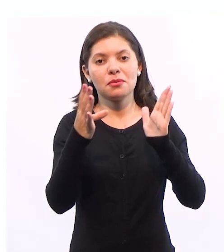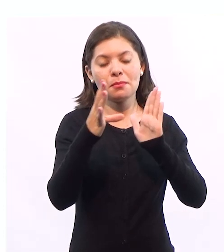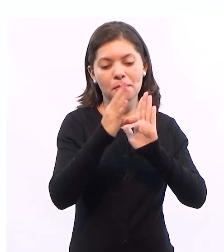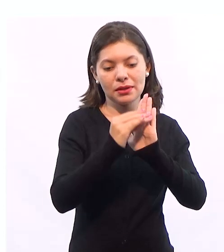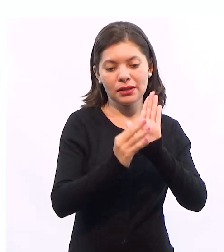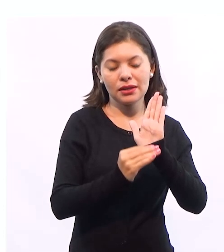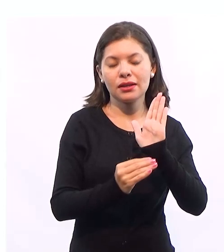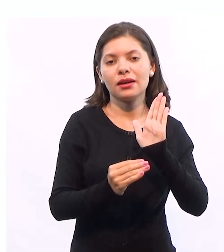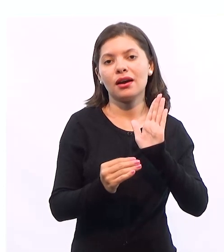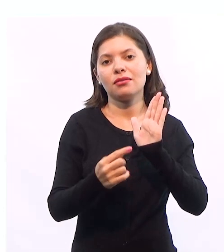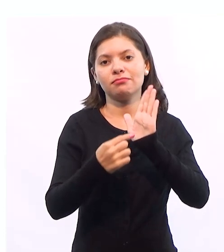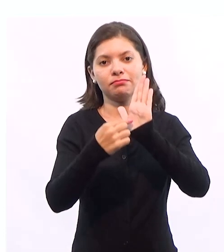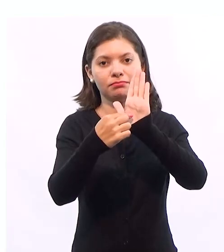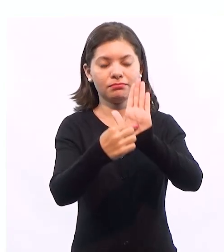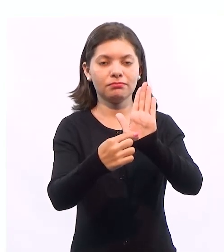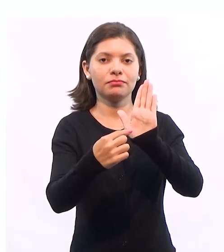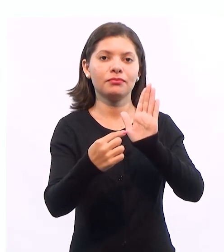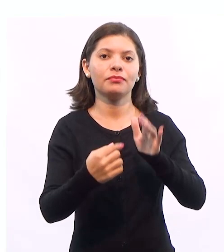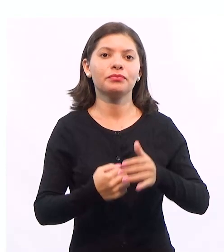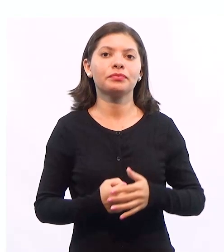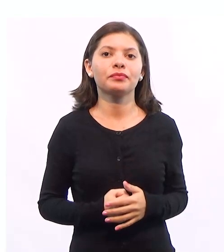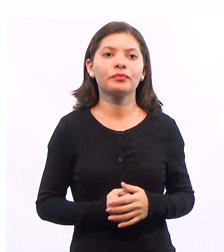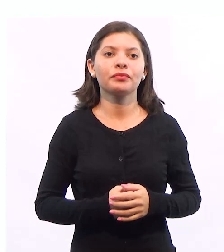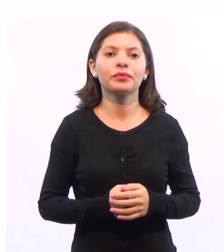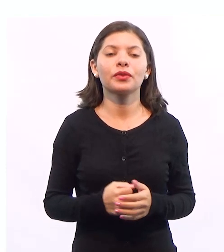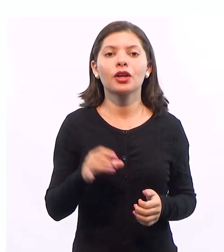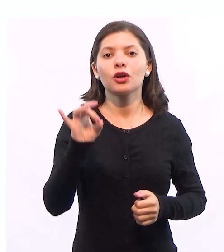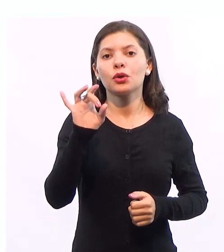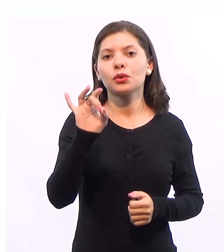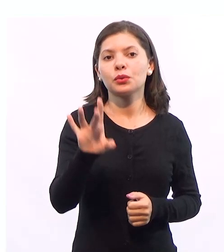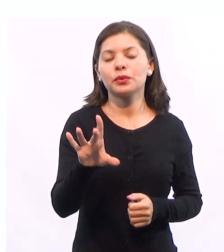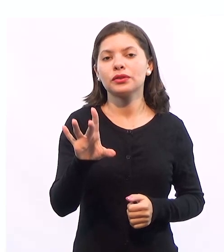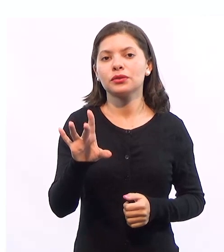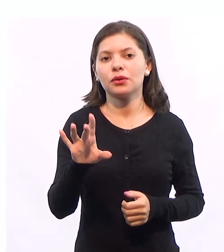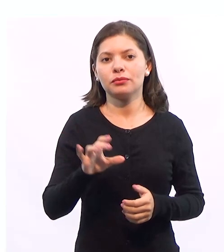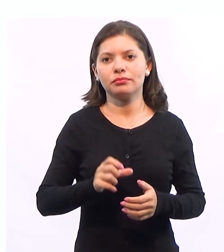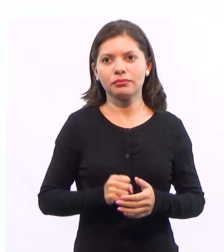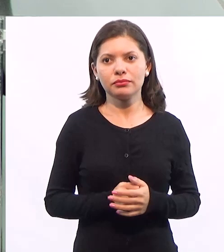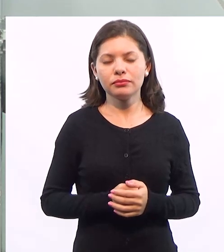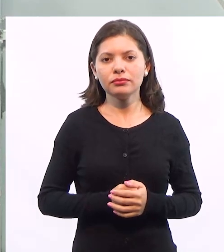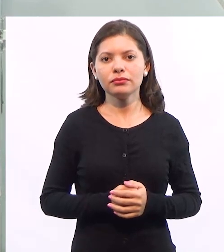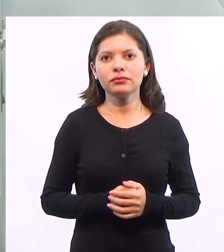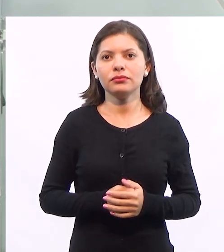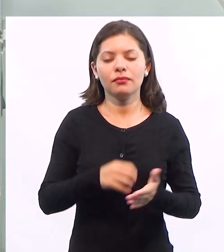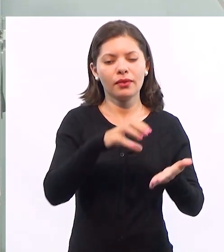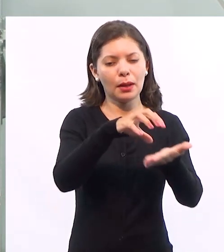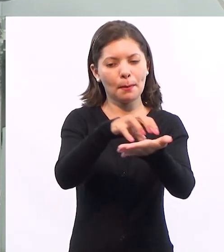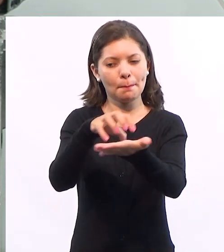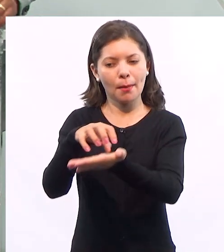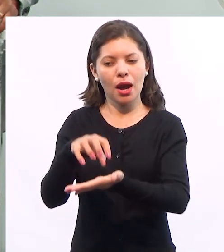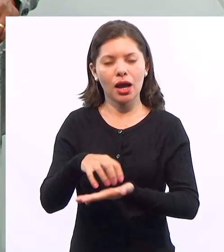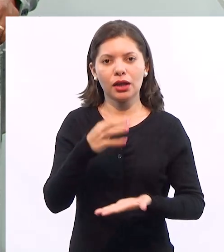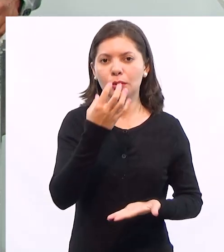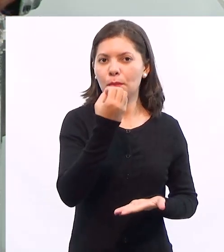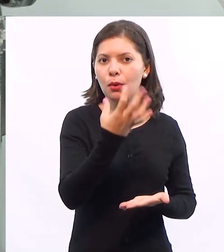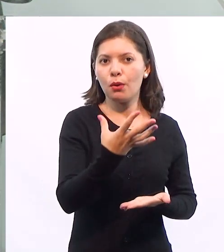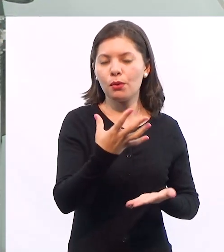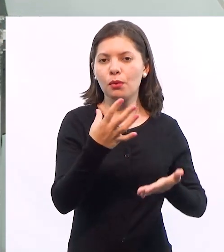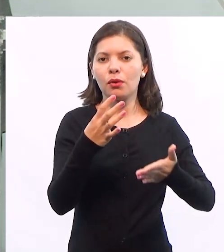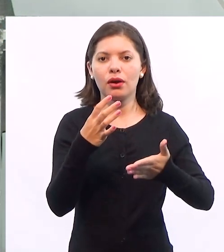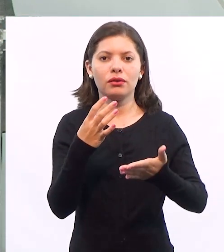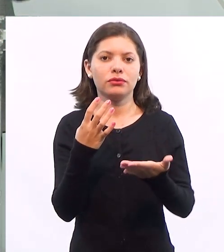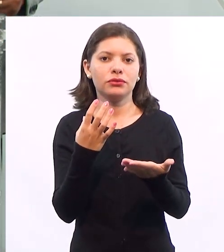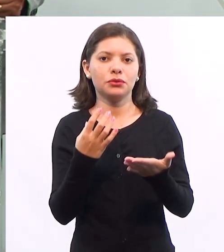claro que a motivação não estava relacionada somente com a parte eficiente de uma organização, tá bom? Eu não preciso